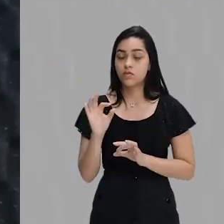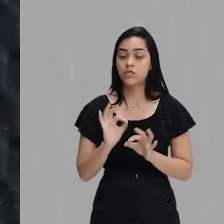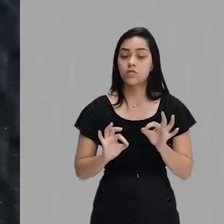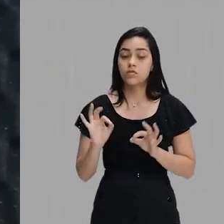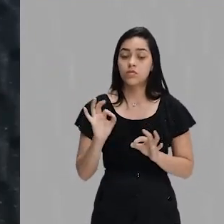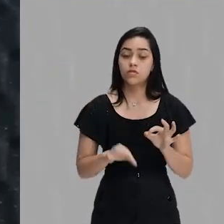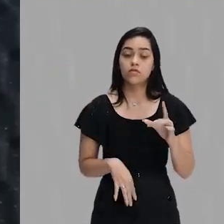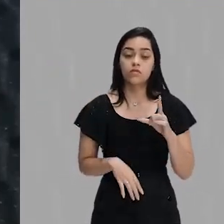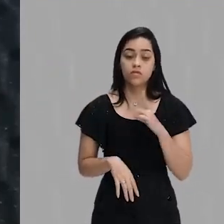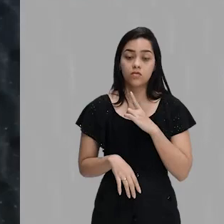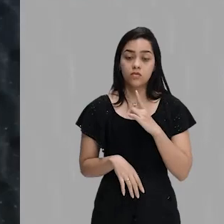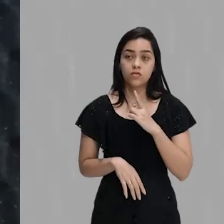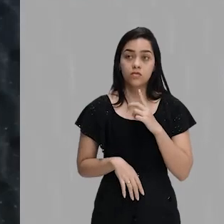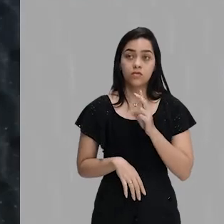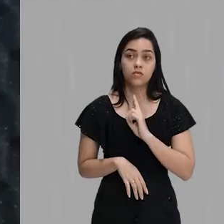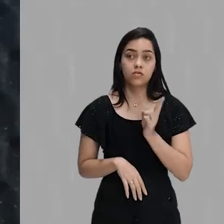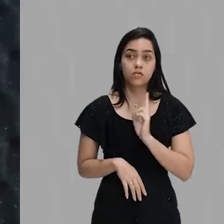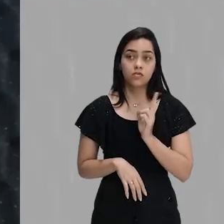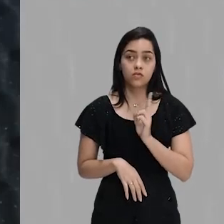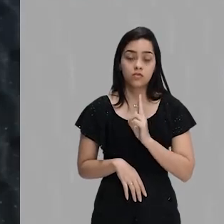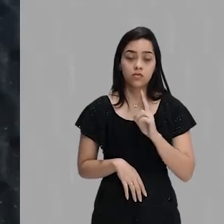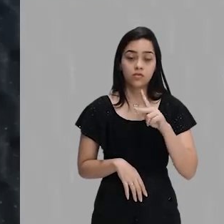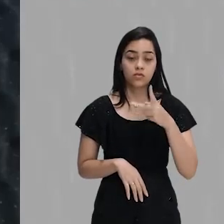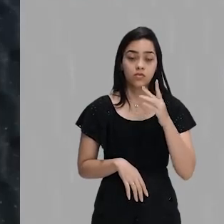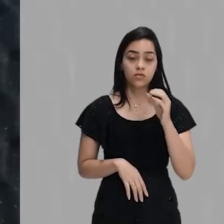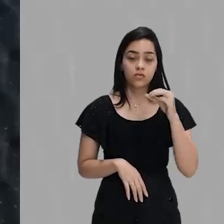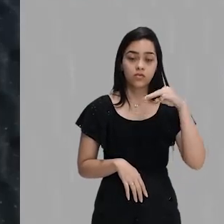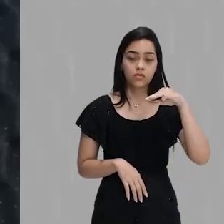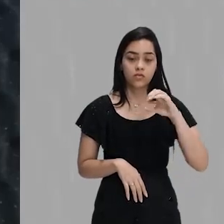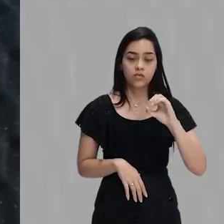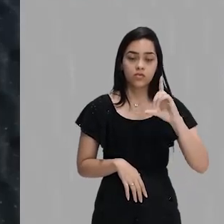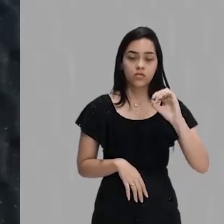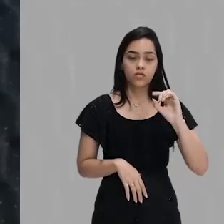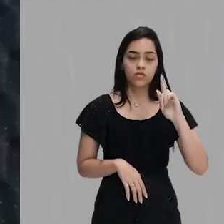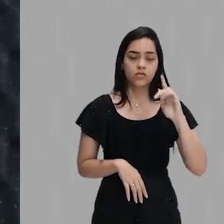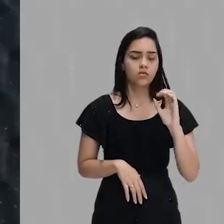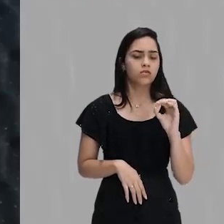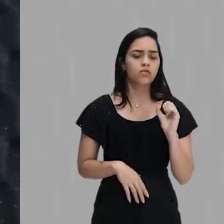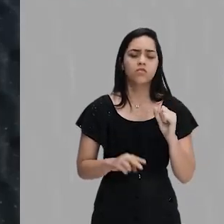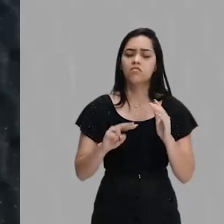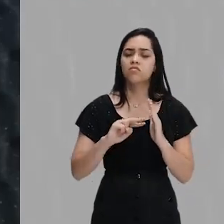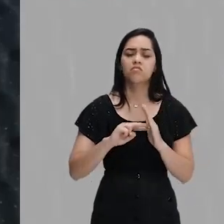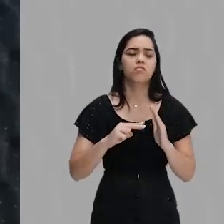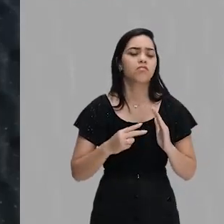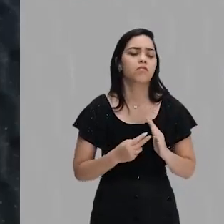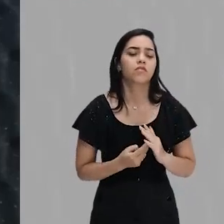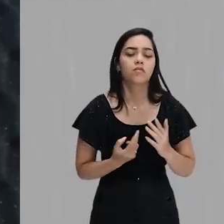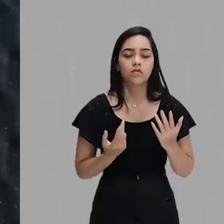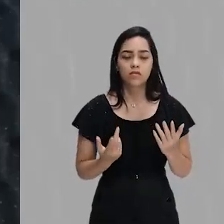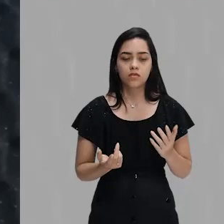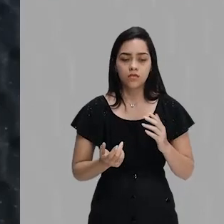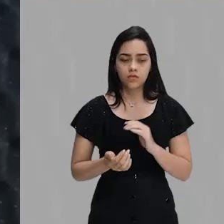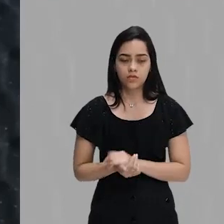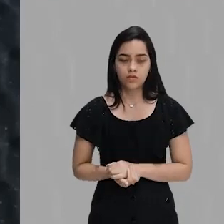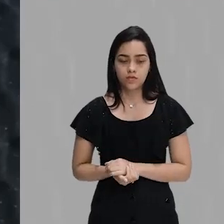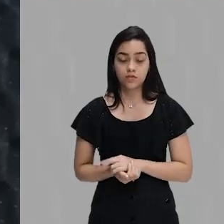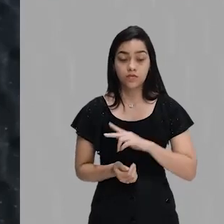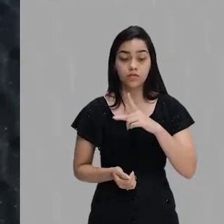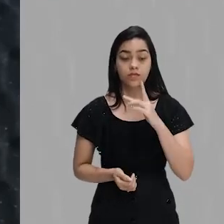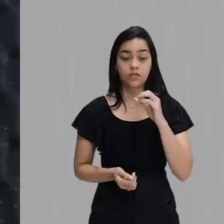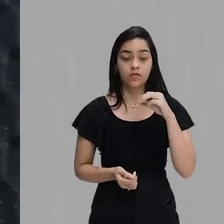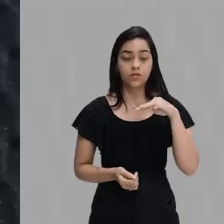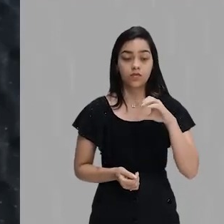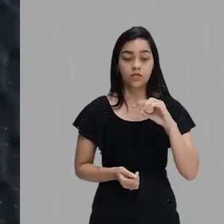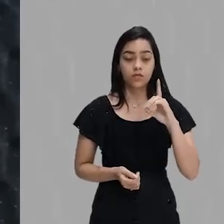por cromossomos que a gente chama de homólogos. O que é cromossomo homólogo? Cromossomo homólogo